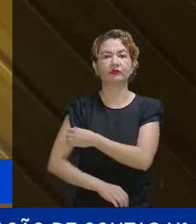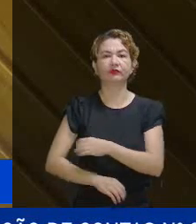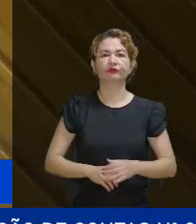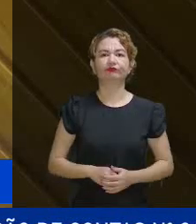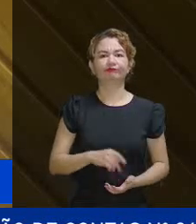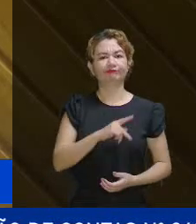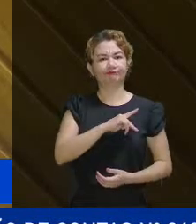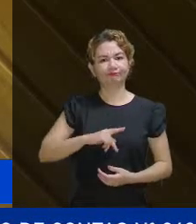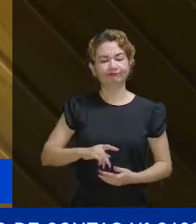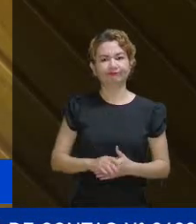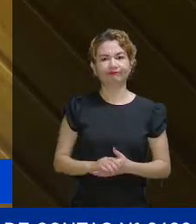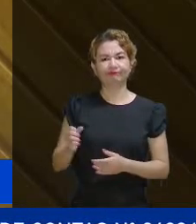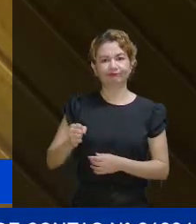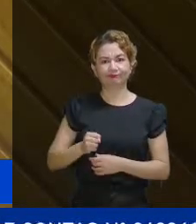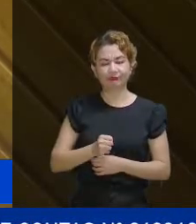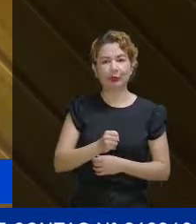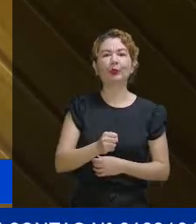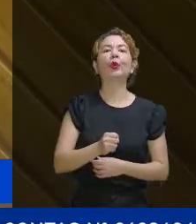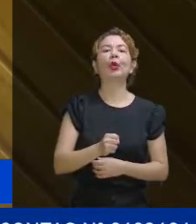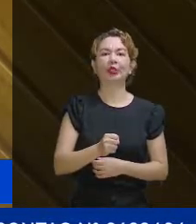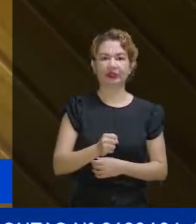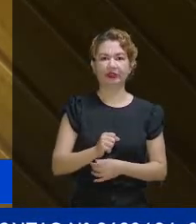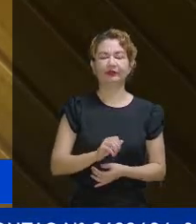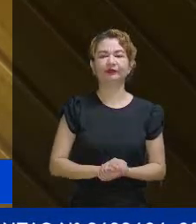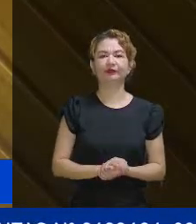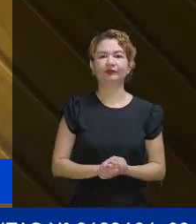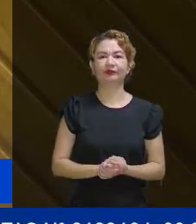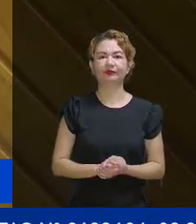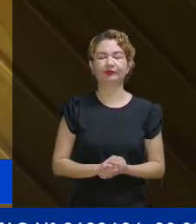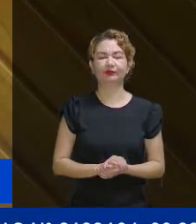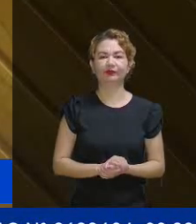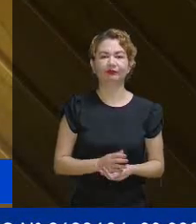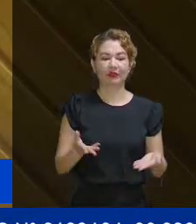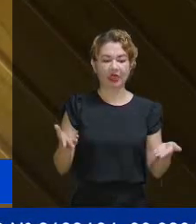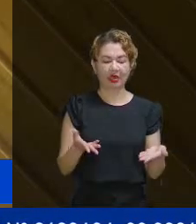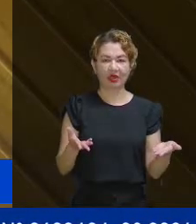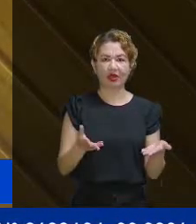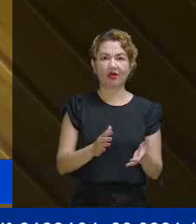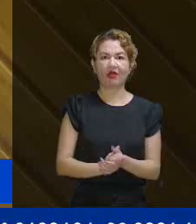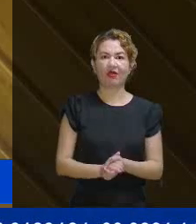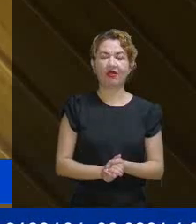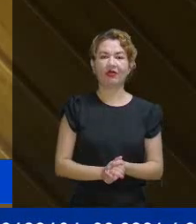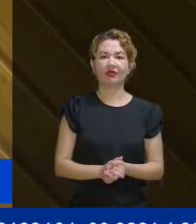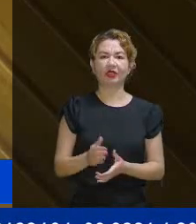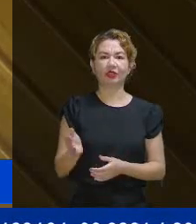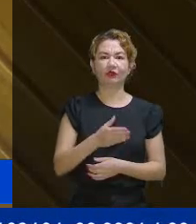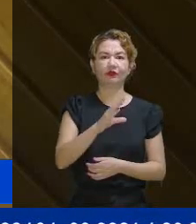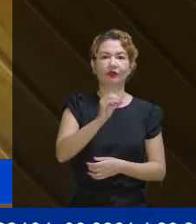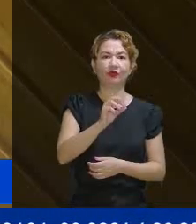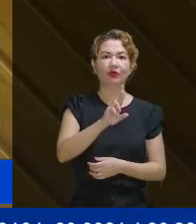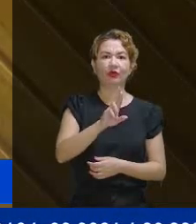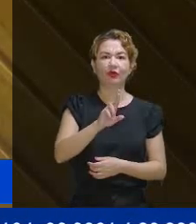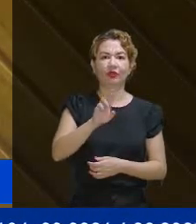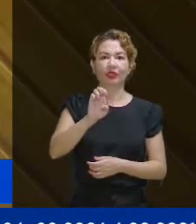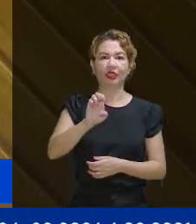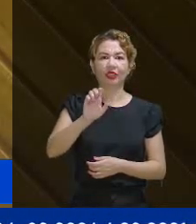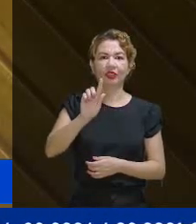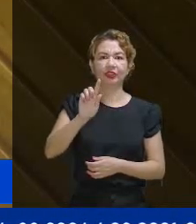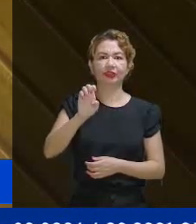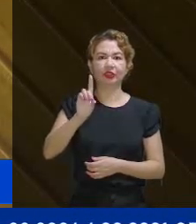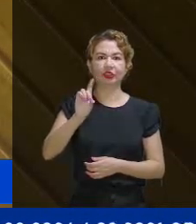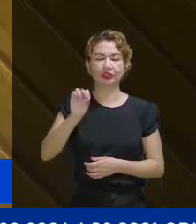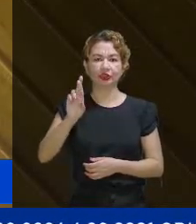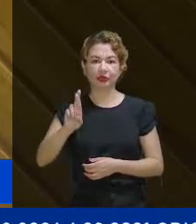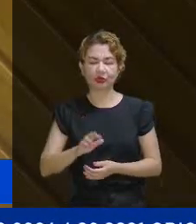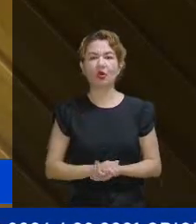branca, de cabelos castanhos, escuro com luzes, lisos, longos, presos para trás. Usa leve